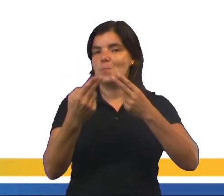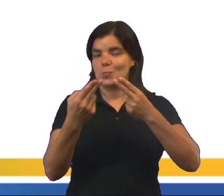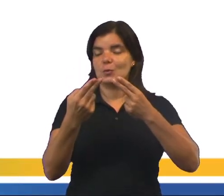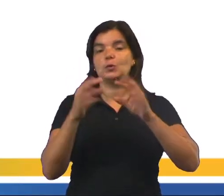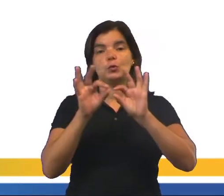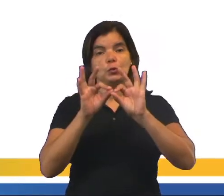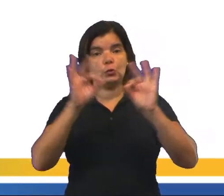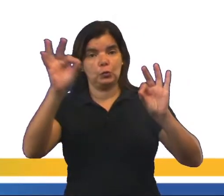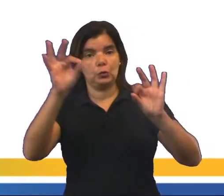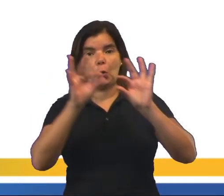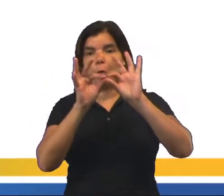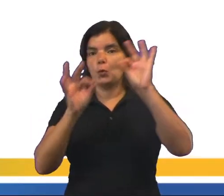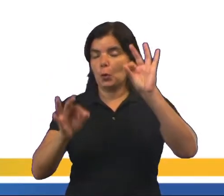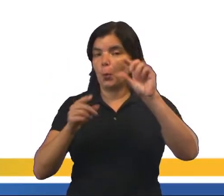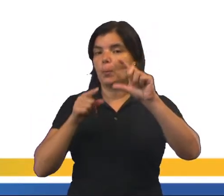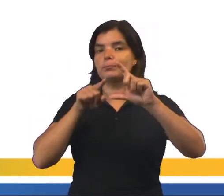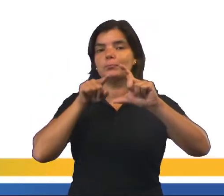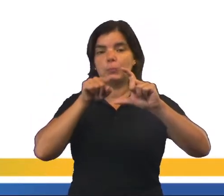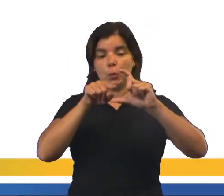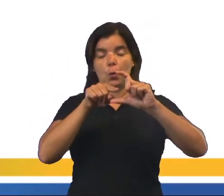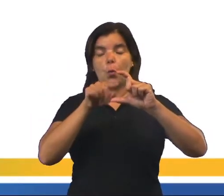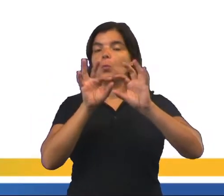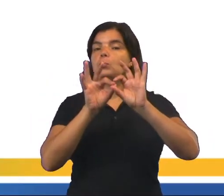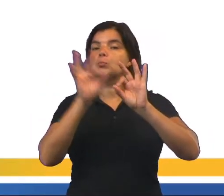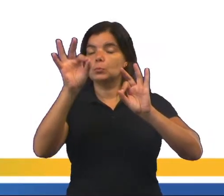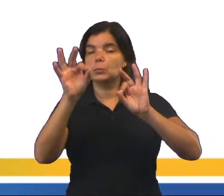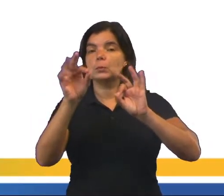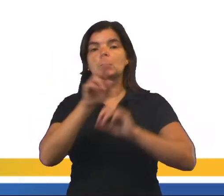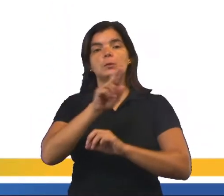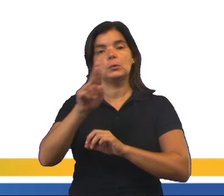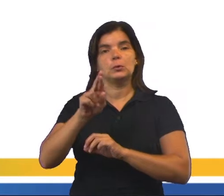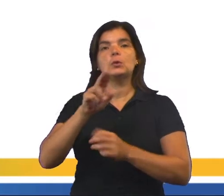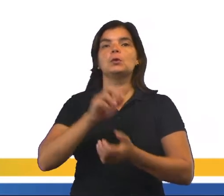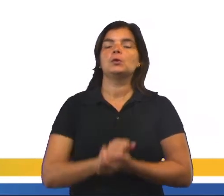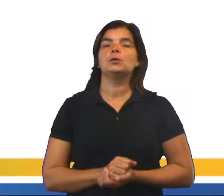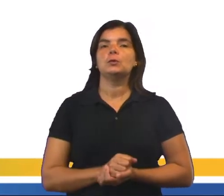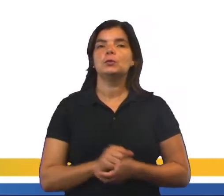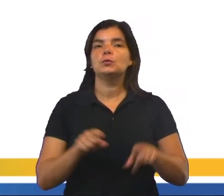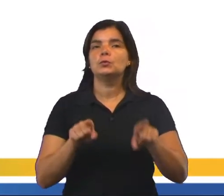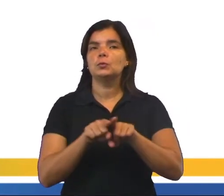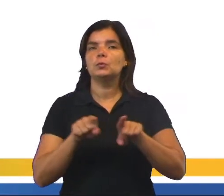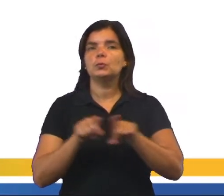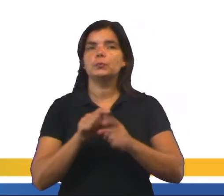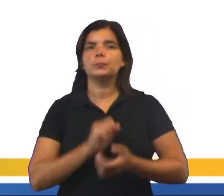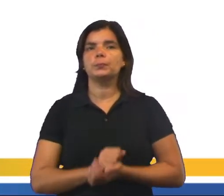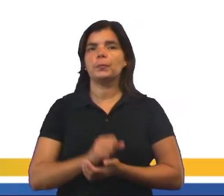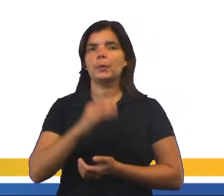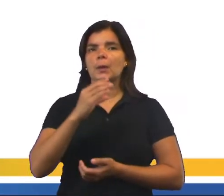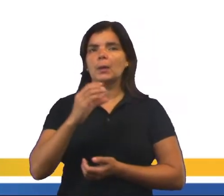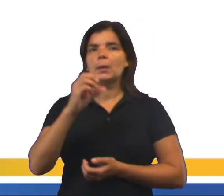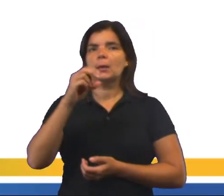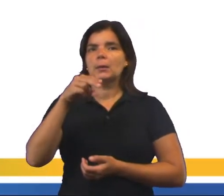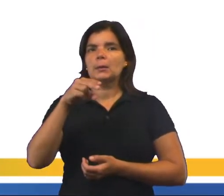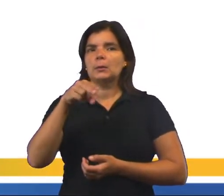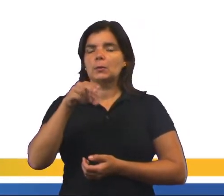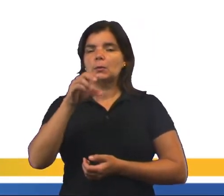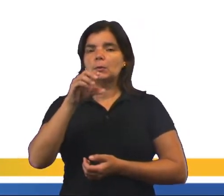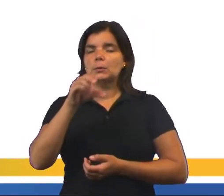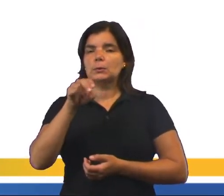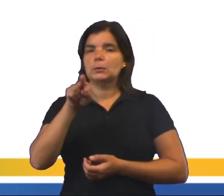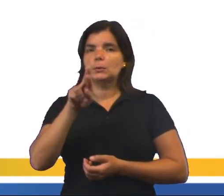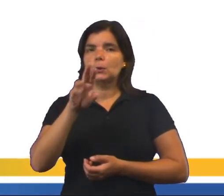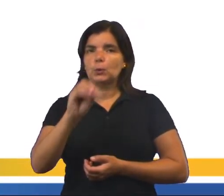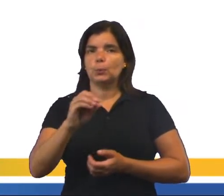de distância de um ponto fixo. Esse ponto fixo chamamos de centro. Tá? Olha aqui um exemplo. Como seria isso? Olha